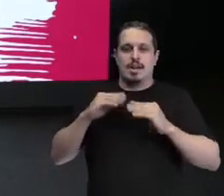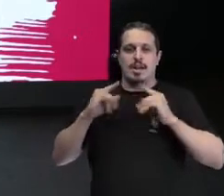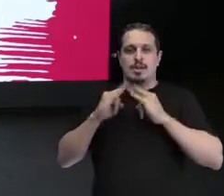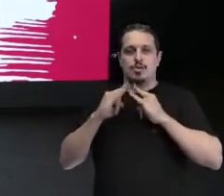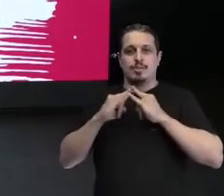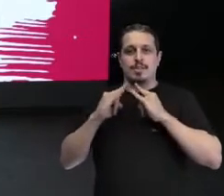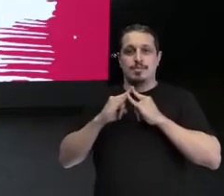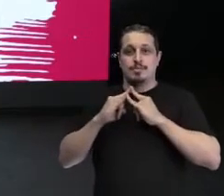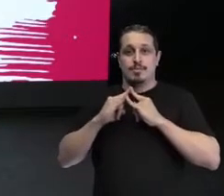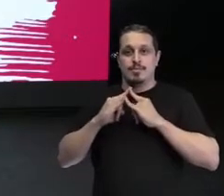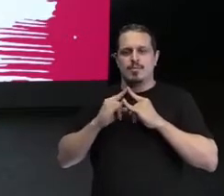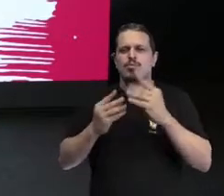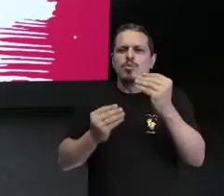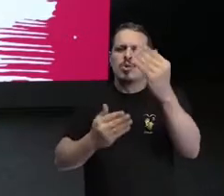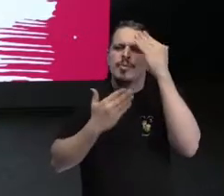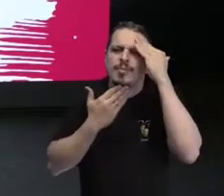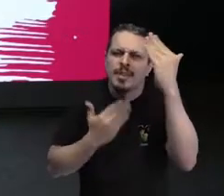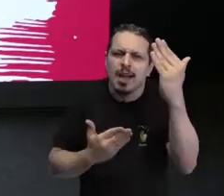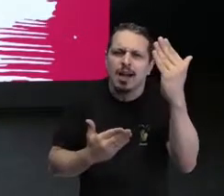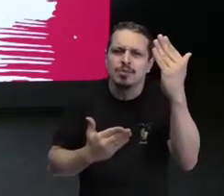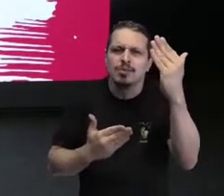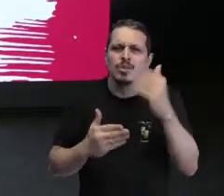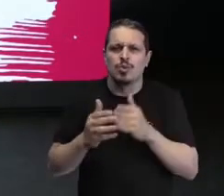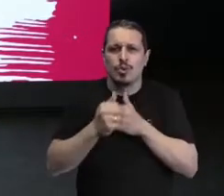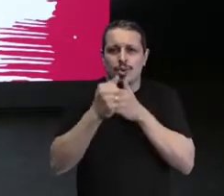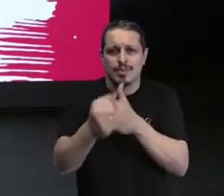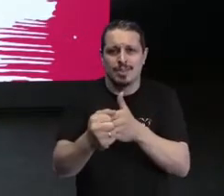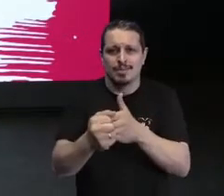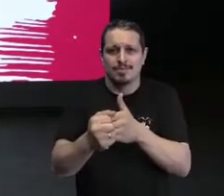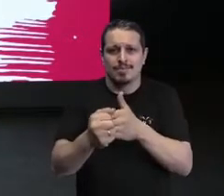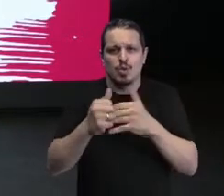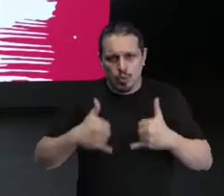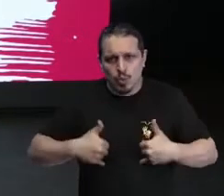Muito obrigada por acompanharem a gente, foi uma honra e um prazer estar aqui com vocês.